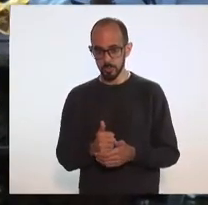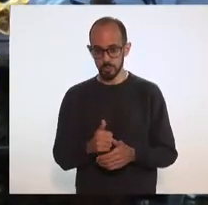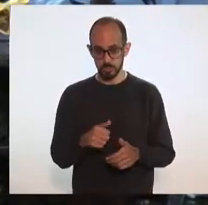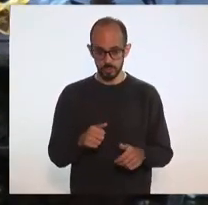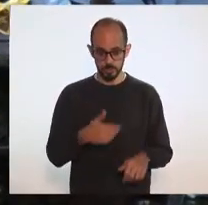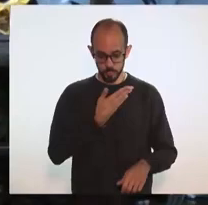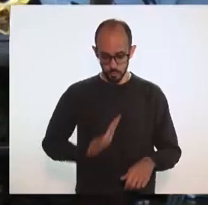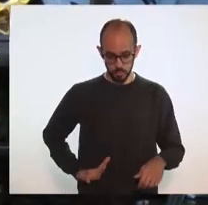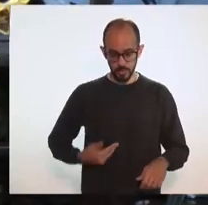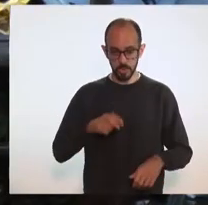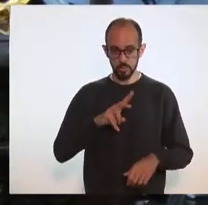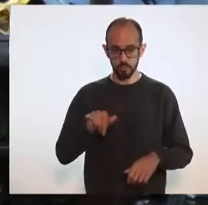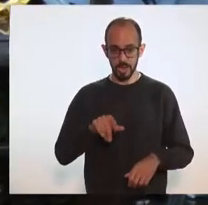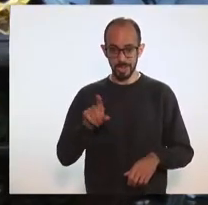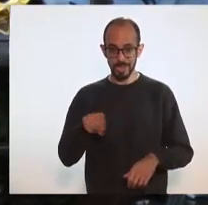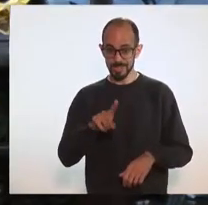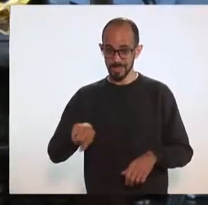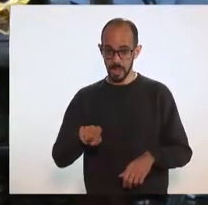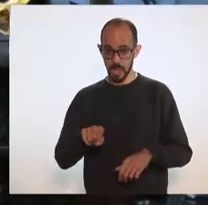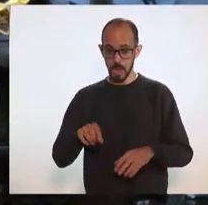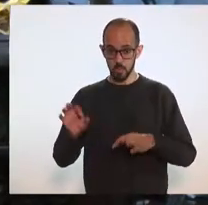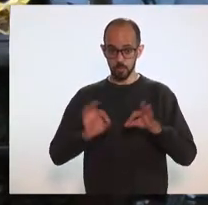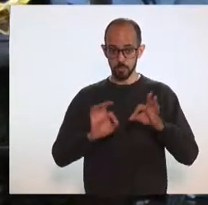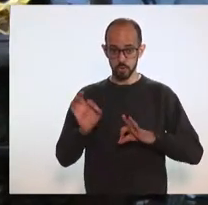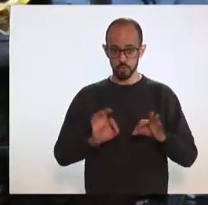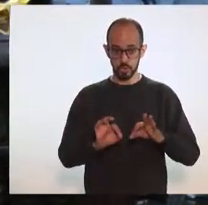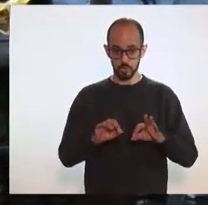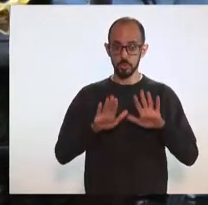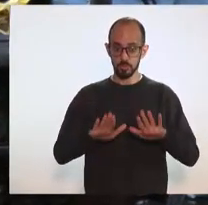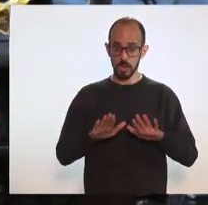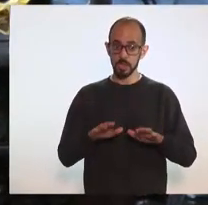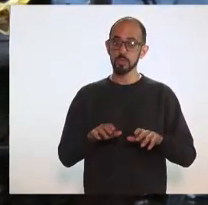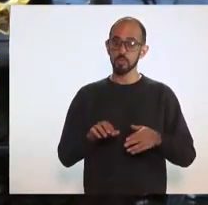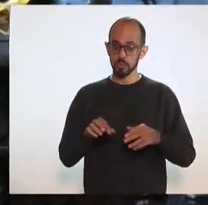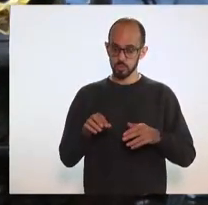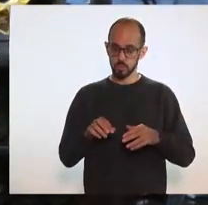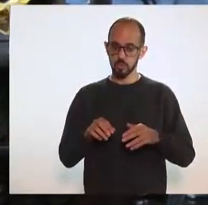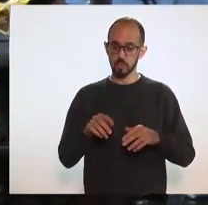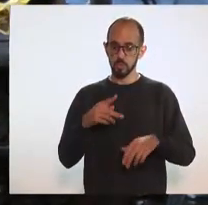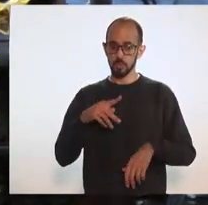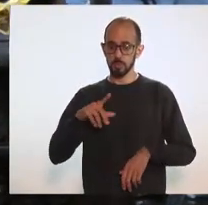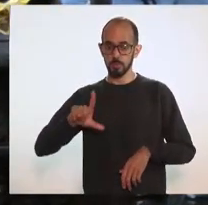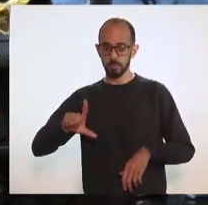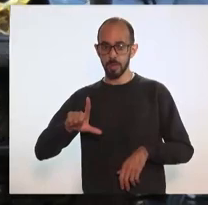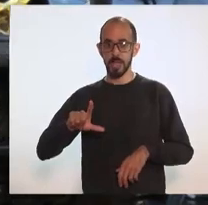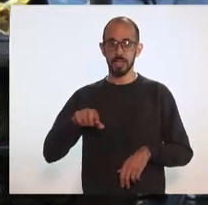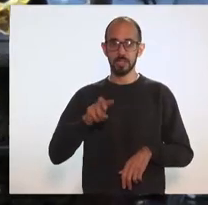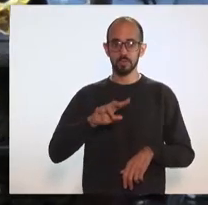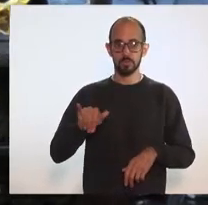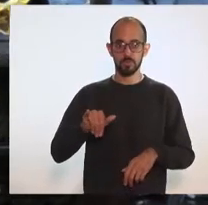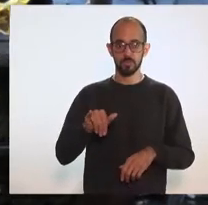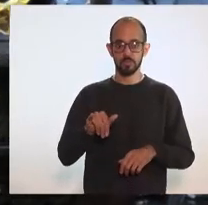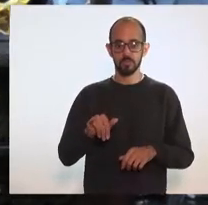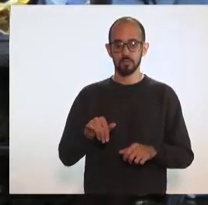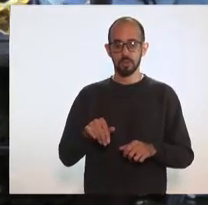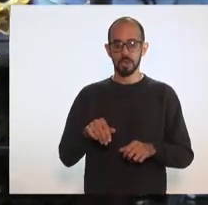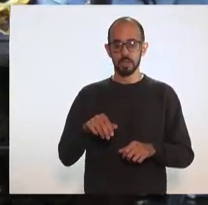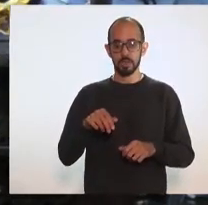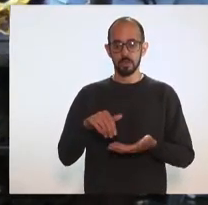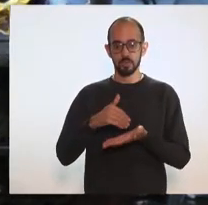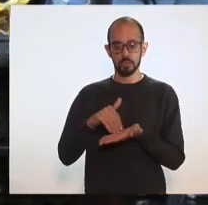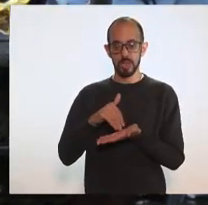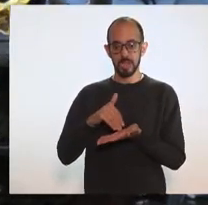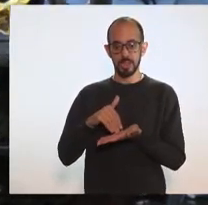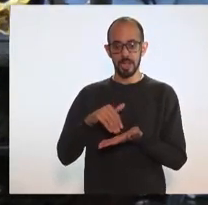vetar o projeto mas o projeto veio a falta tá Luiz qualquer essência do secretário de fazenda que eu liguei